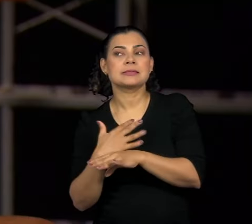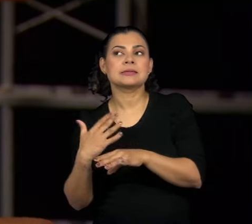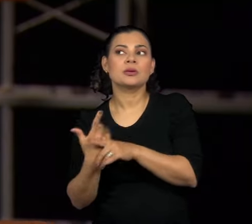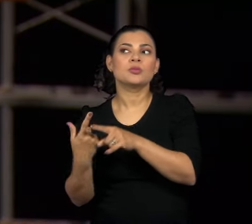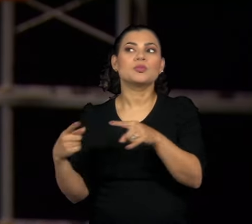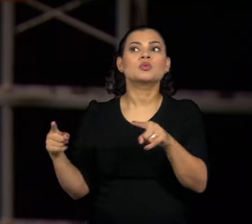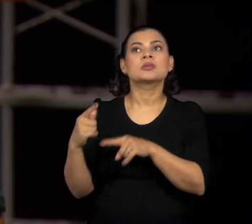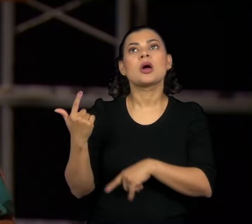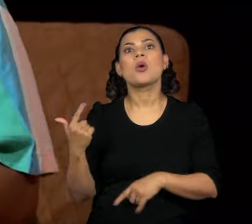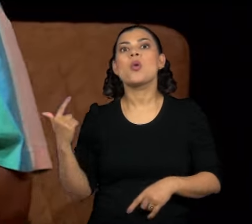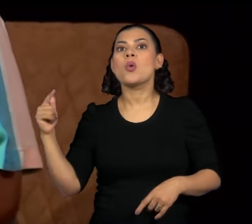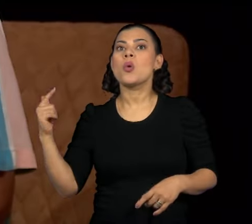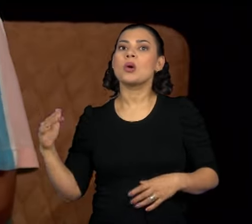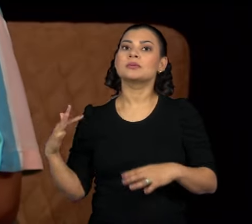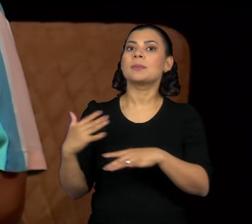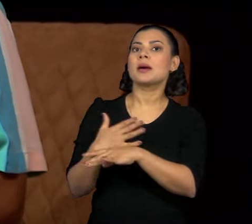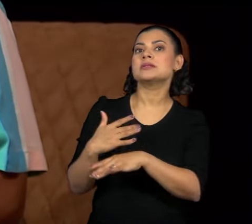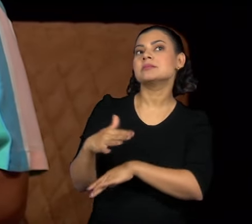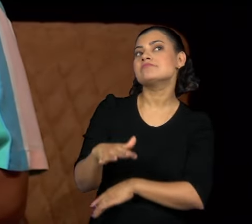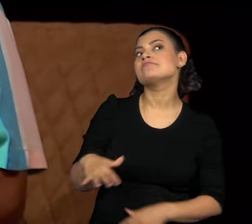Né? Urbana.